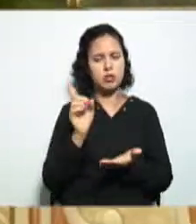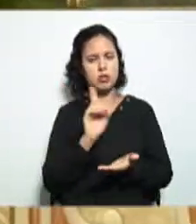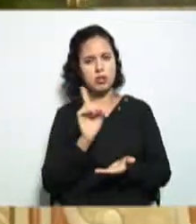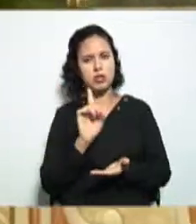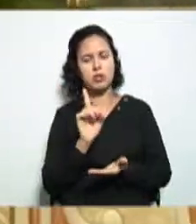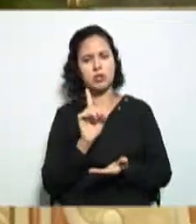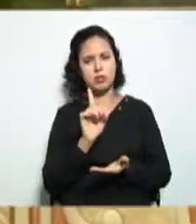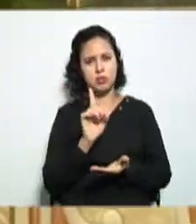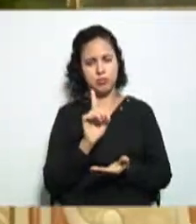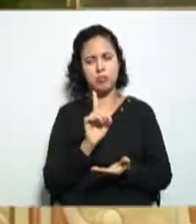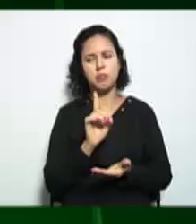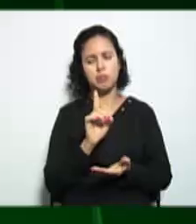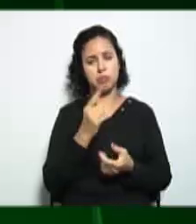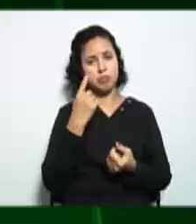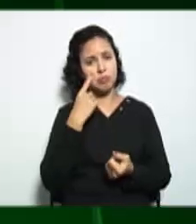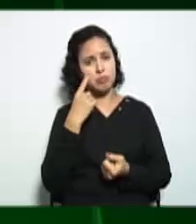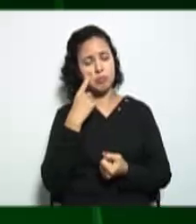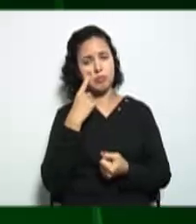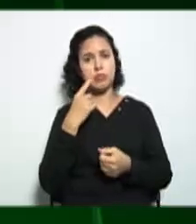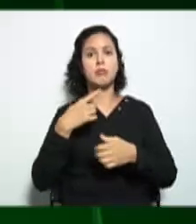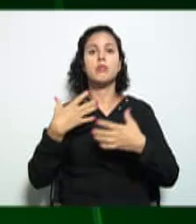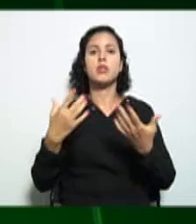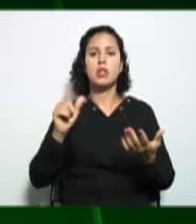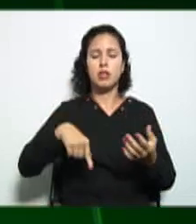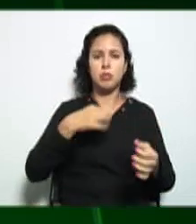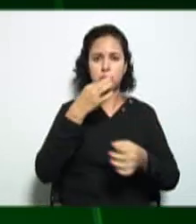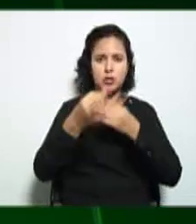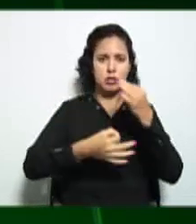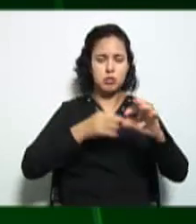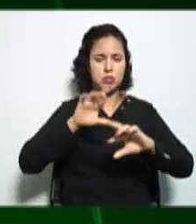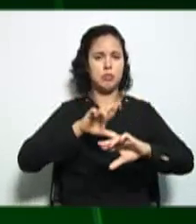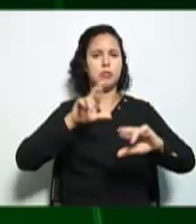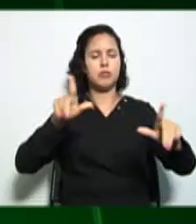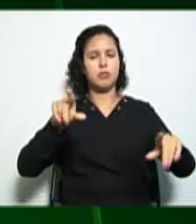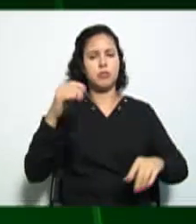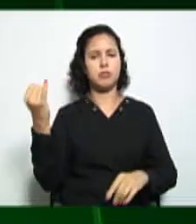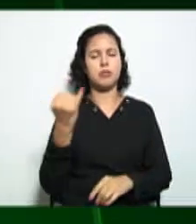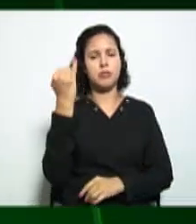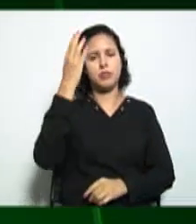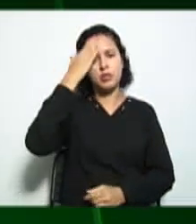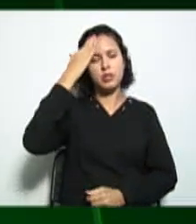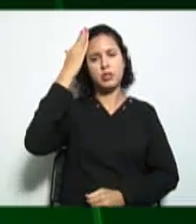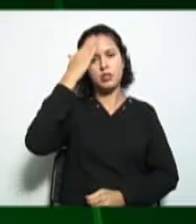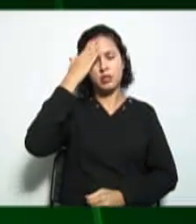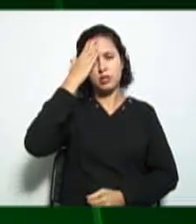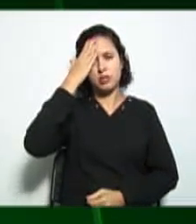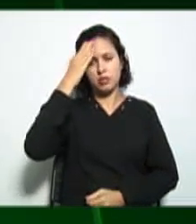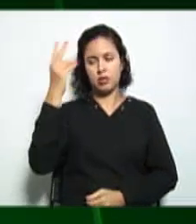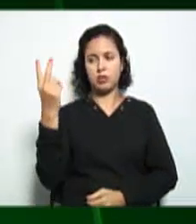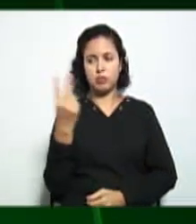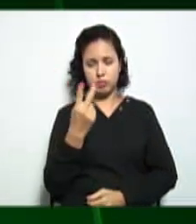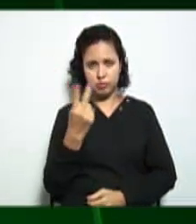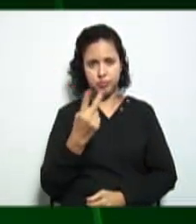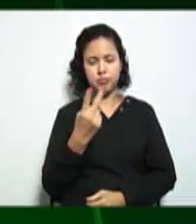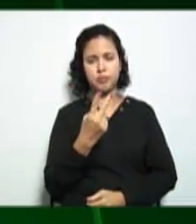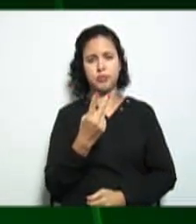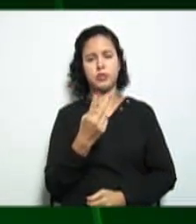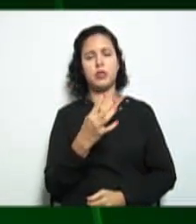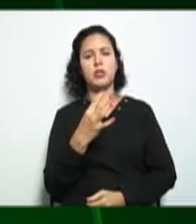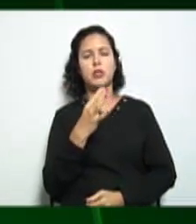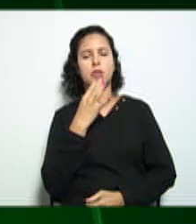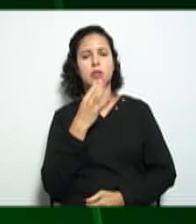faz sentido, é verdadeiro? Quantas opiniões diferentes, hein? O importante é saber sobre as duas situações, o